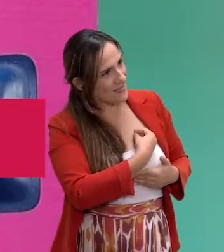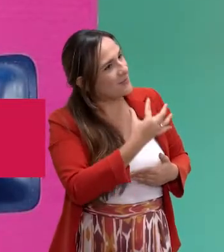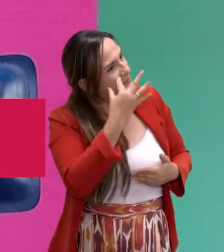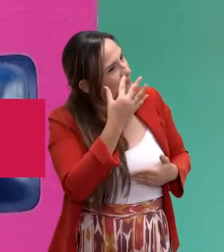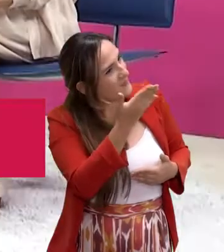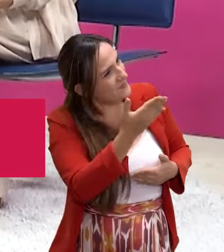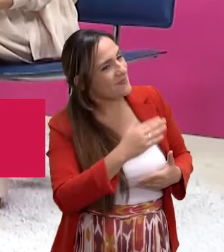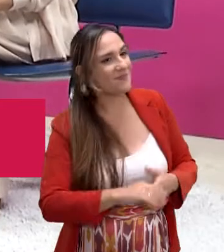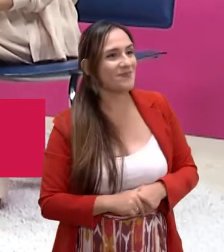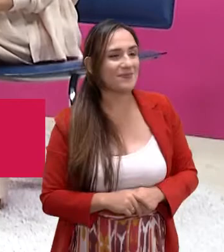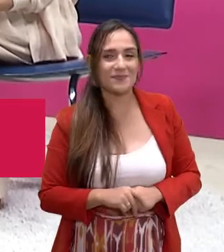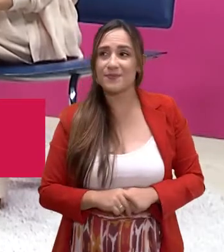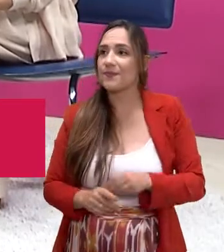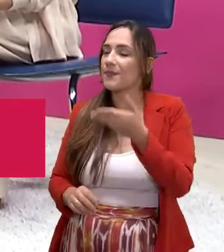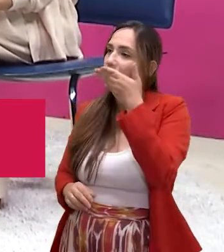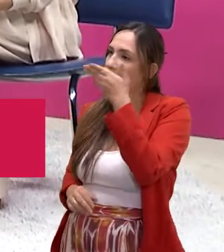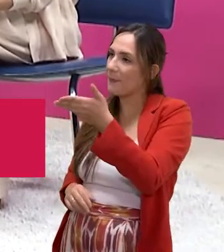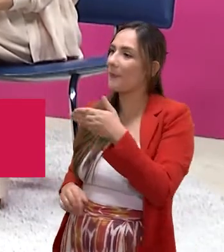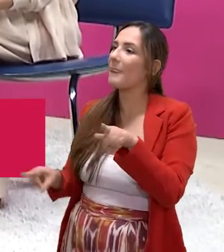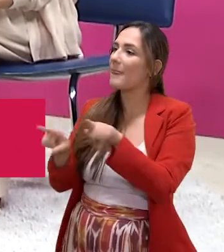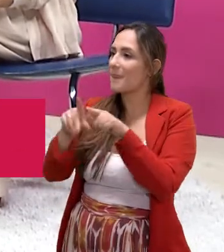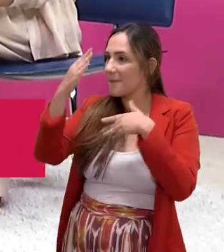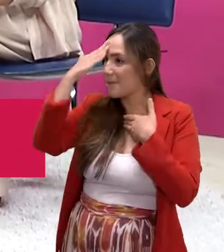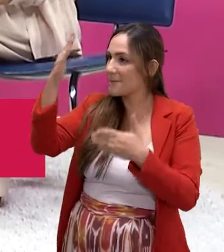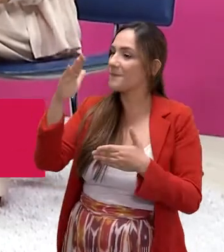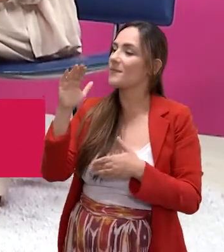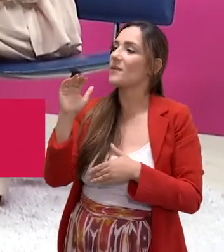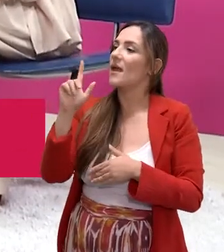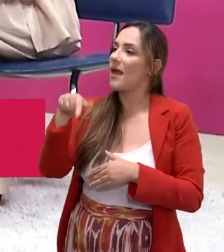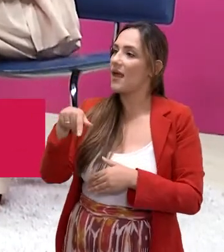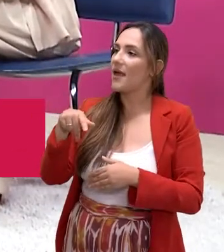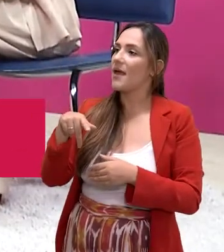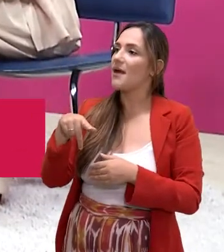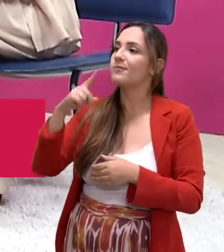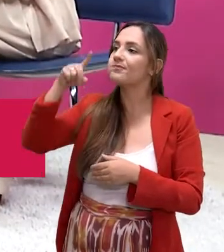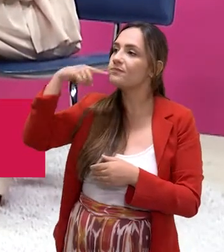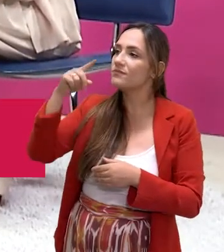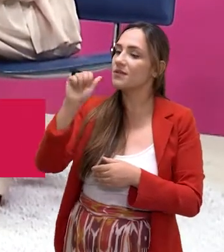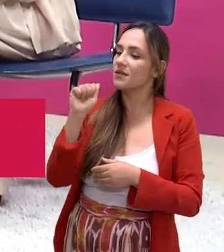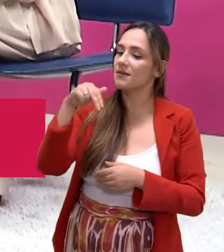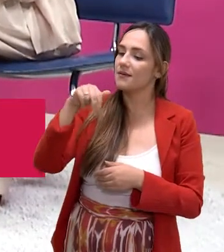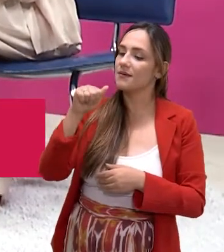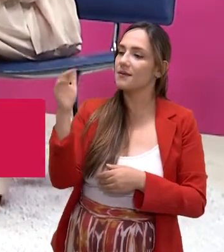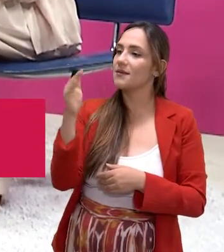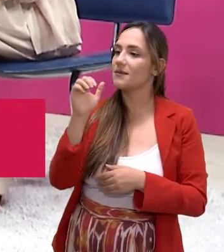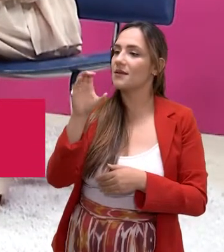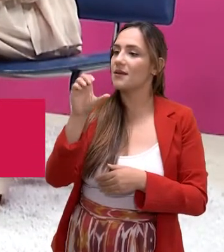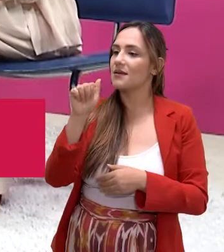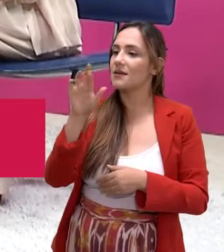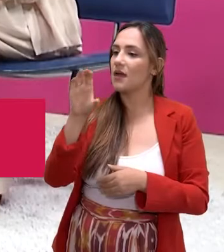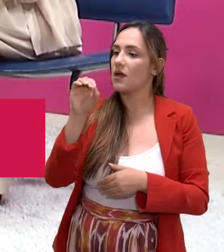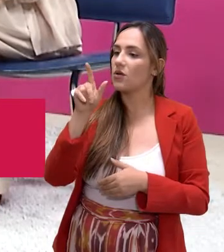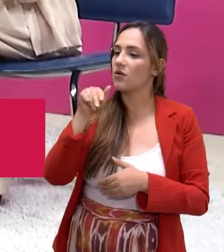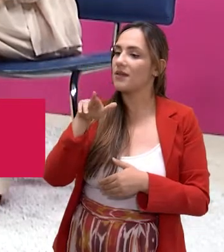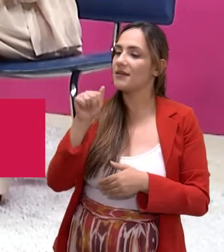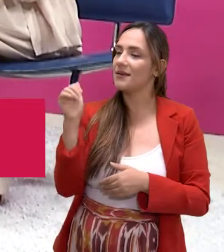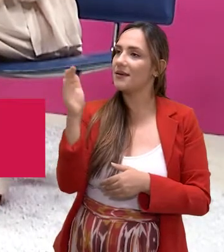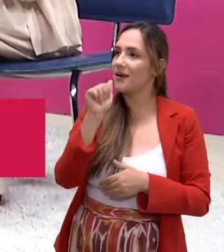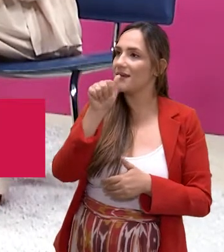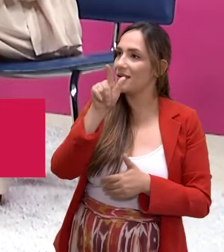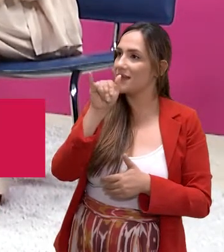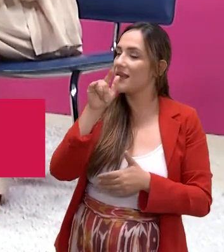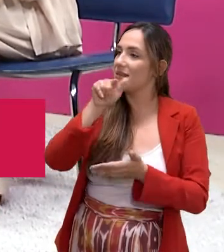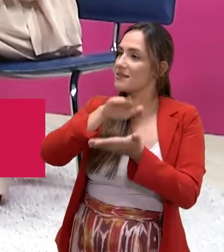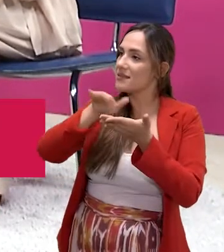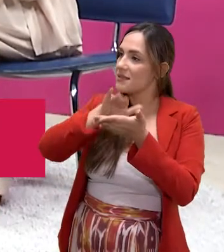uma vez, agora pessoalmente, né, doutora? Bom, e agradecer também a procuradora Ana Carolina Ali Garcia, que atua